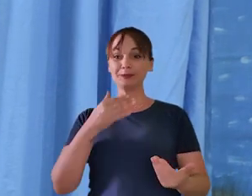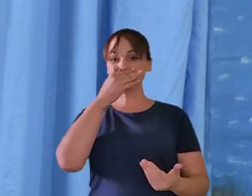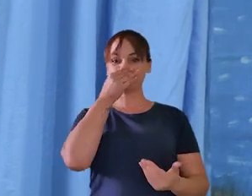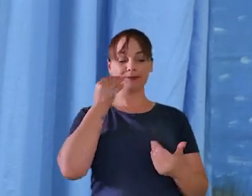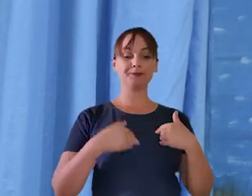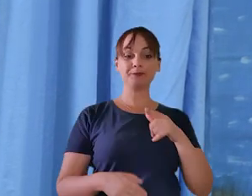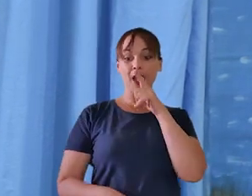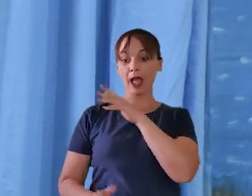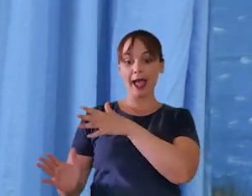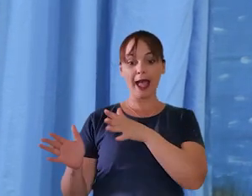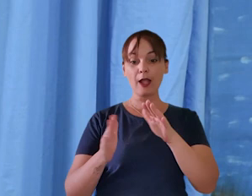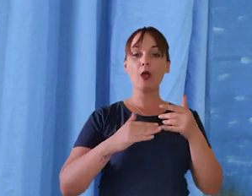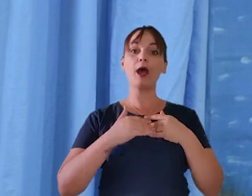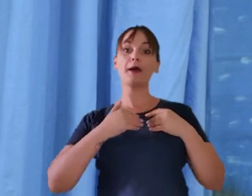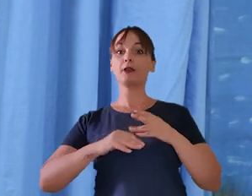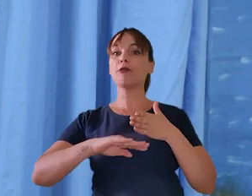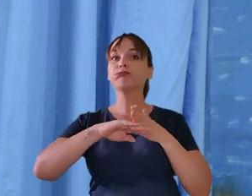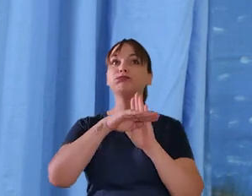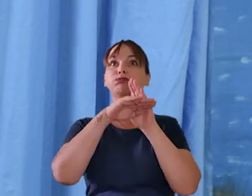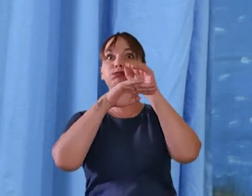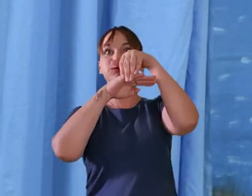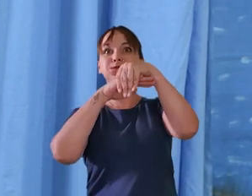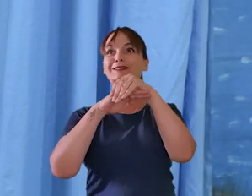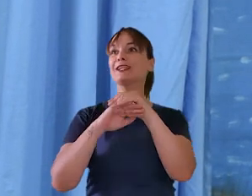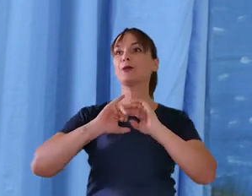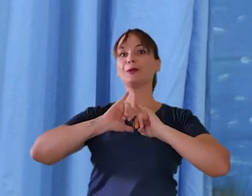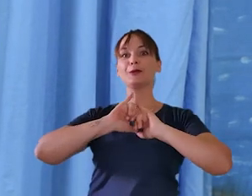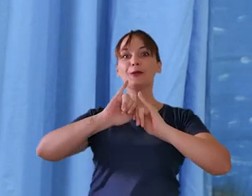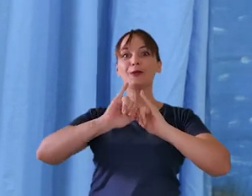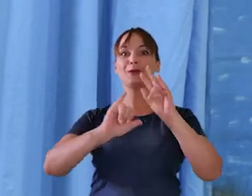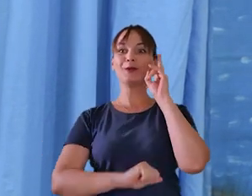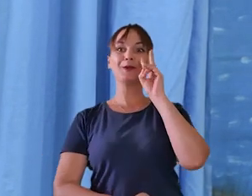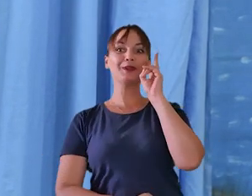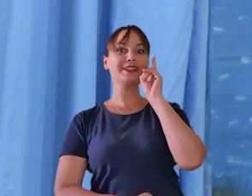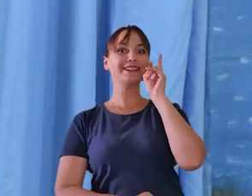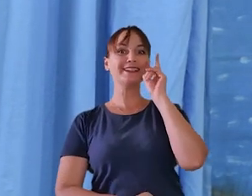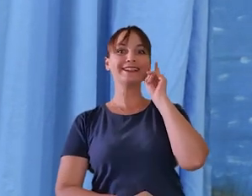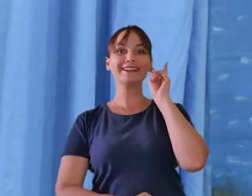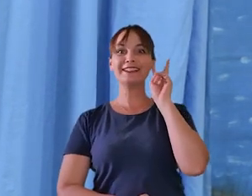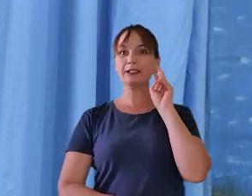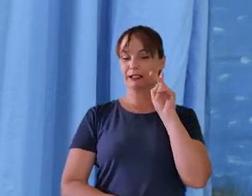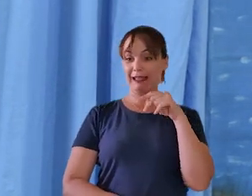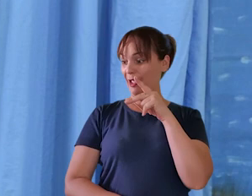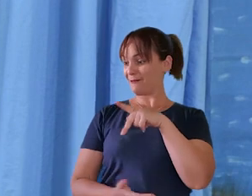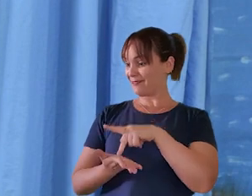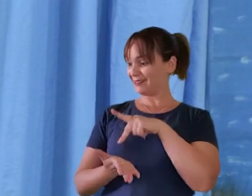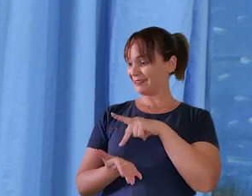das águas para contar uma história para vocês. Não é,